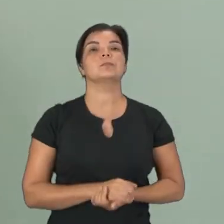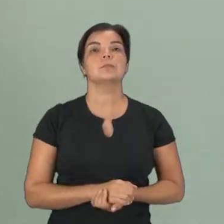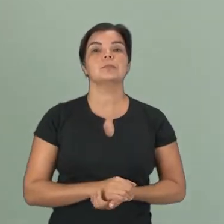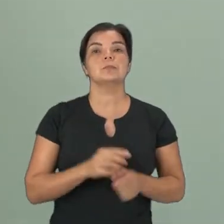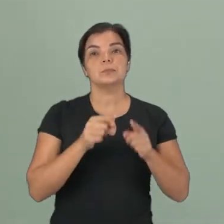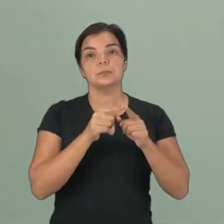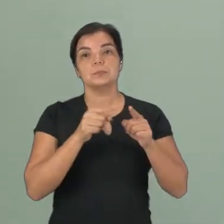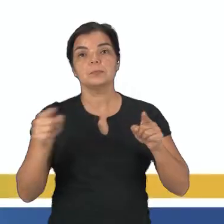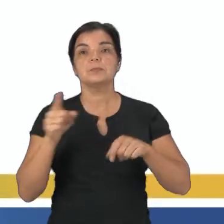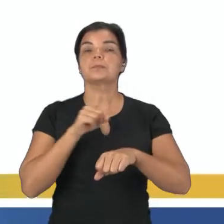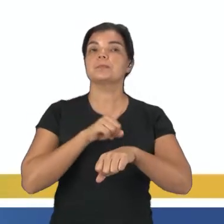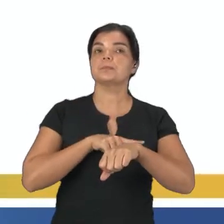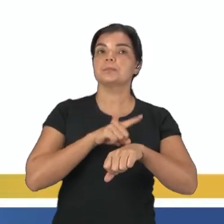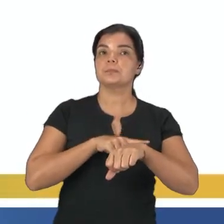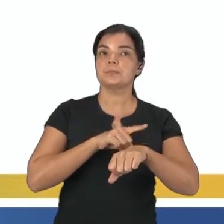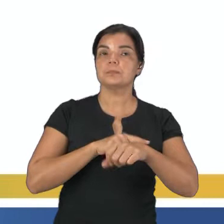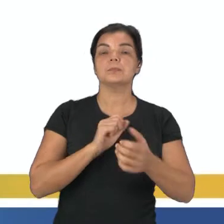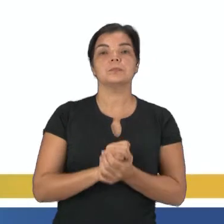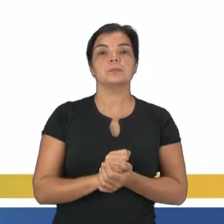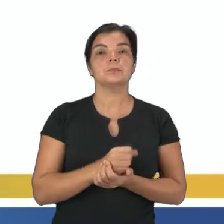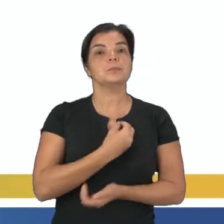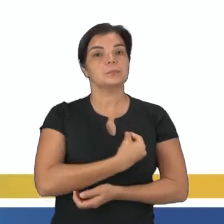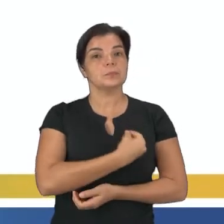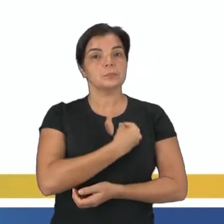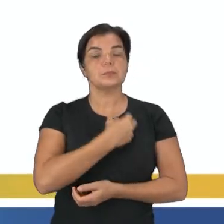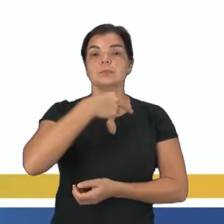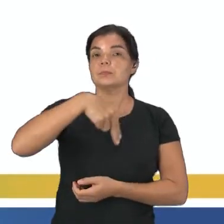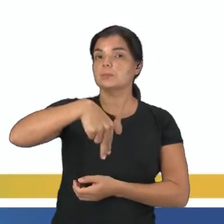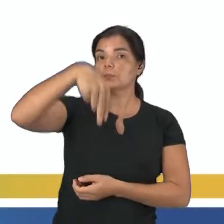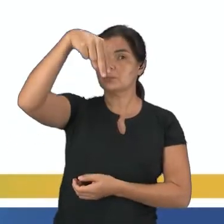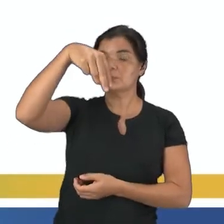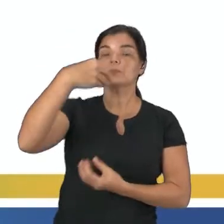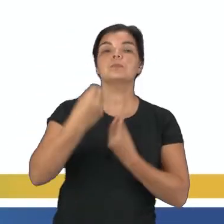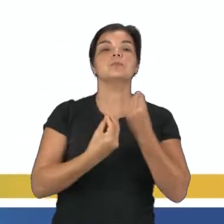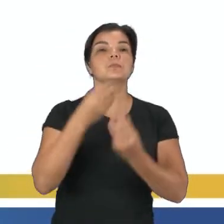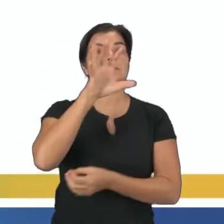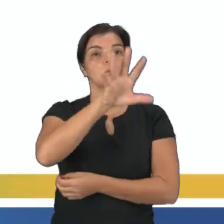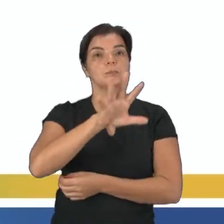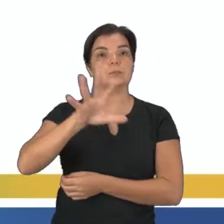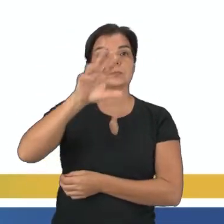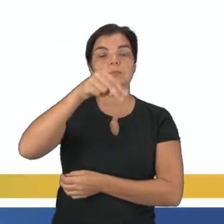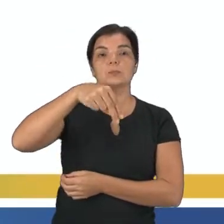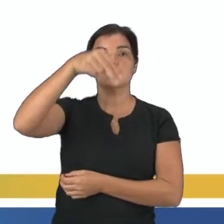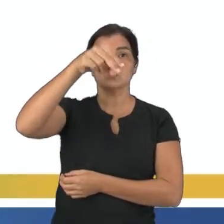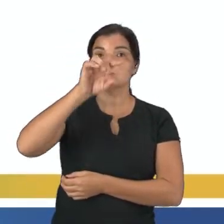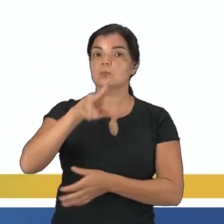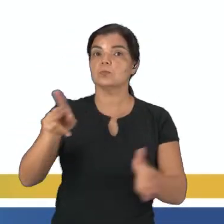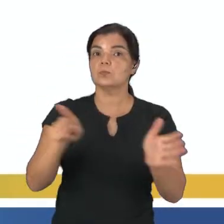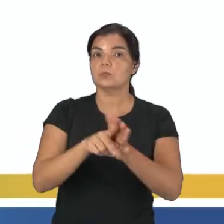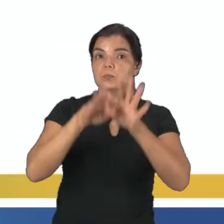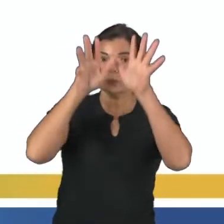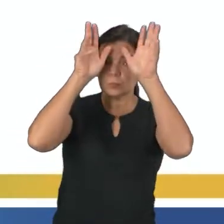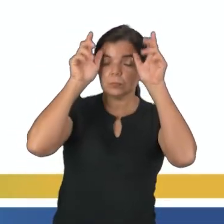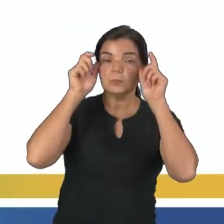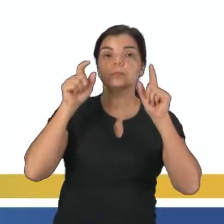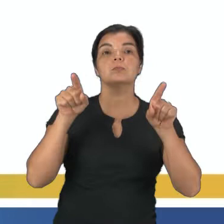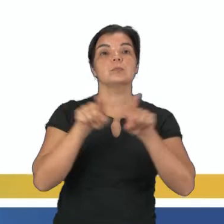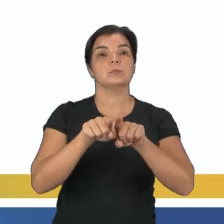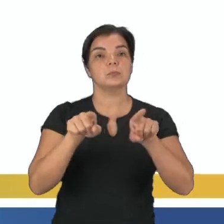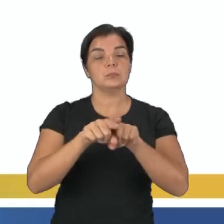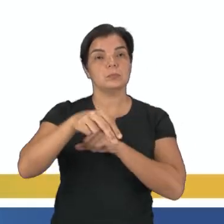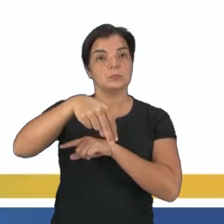uma linha do tempo da ocupação da região norte, certo? Como essa região, não só o Acre em específico, mas como a